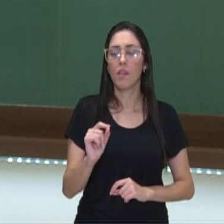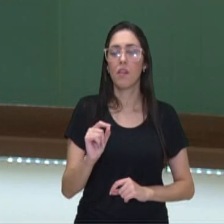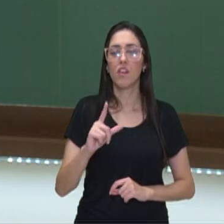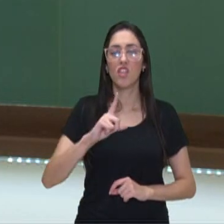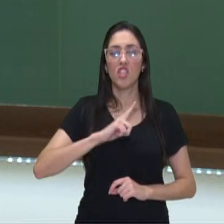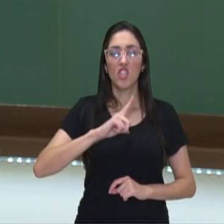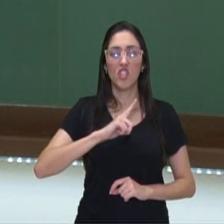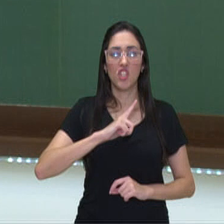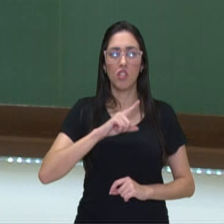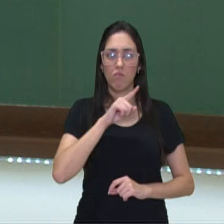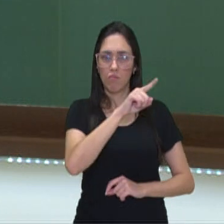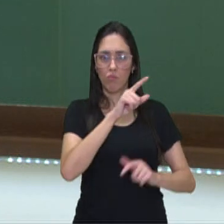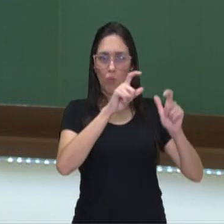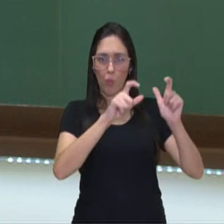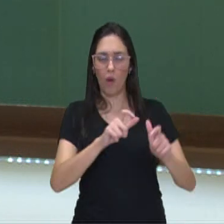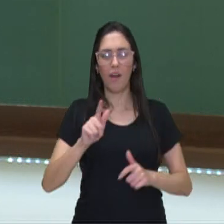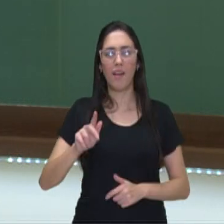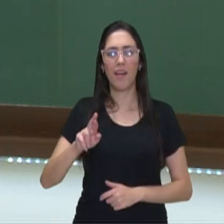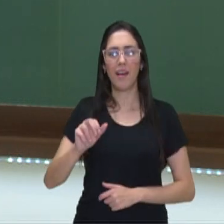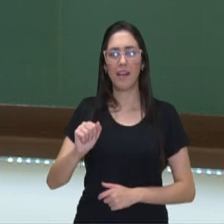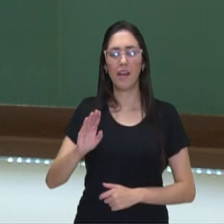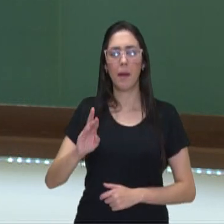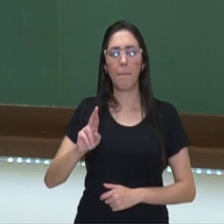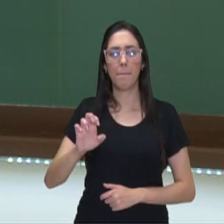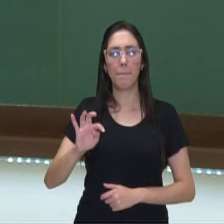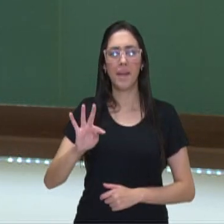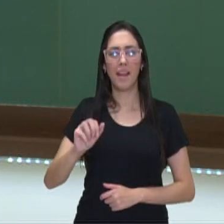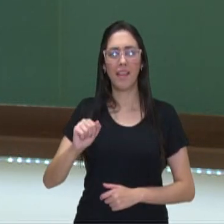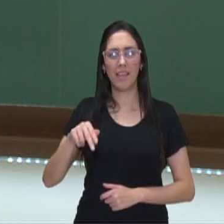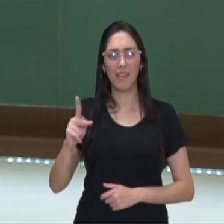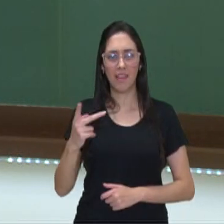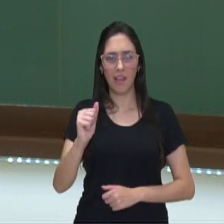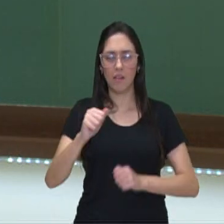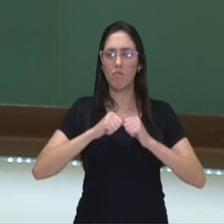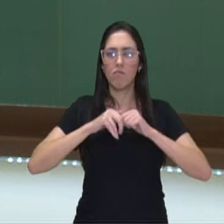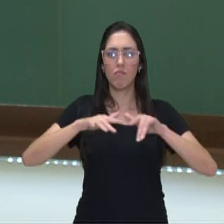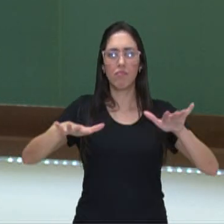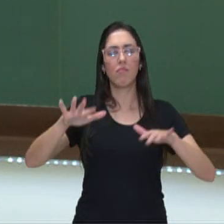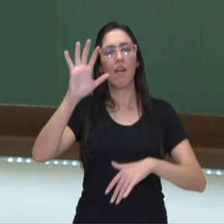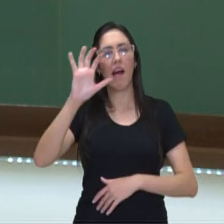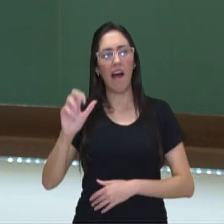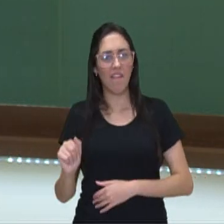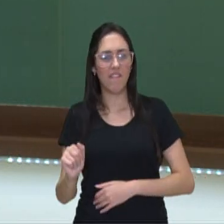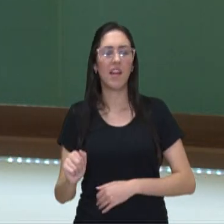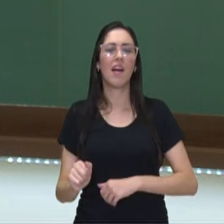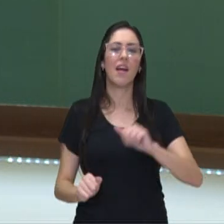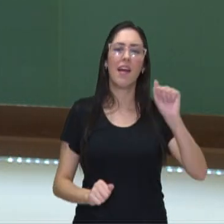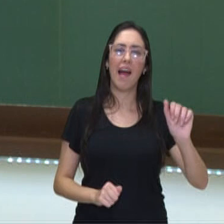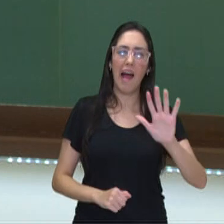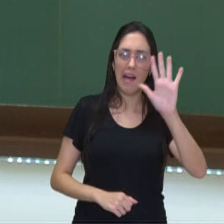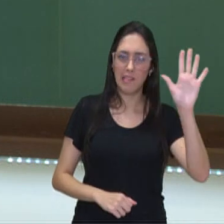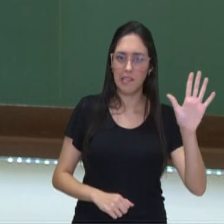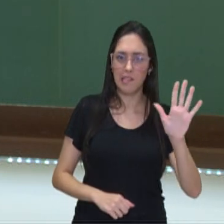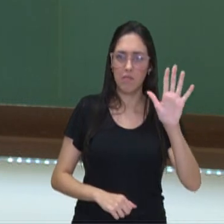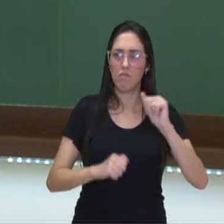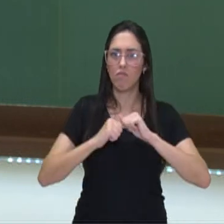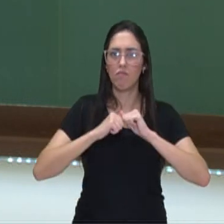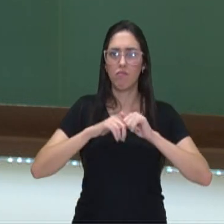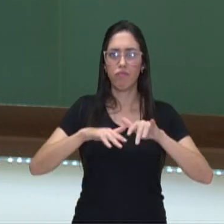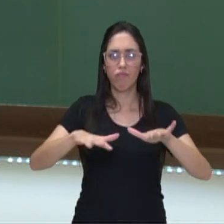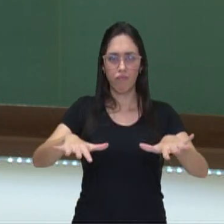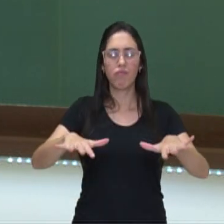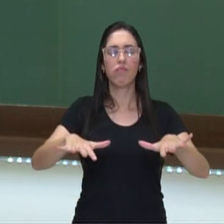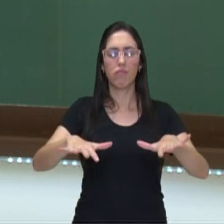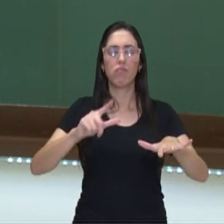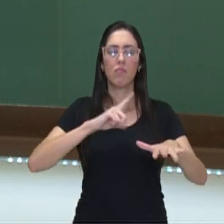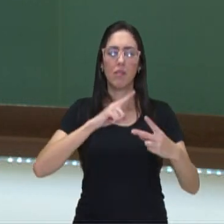quando a Grã-Bretanha se expandiu com as suas colônias para a África e para a Ásia. Então, veja, essa expansão toda aconteceu em